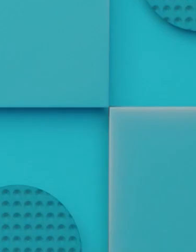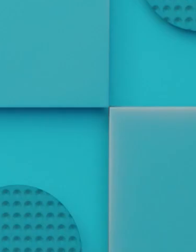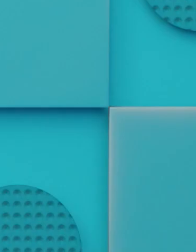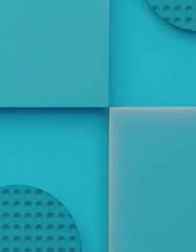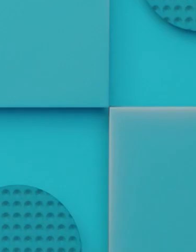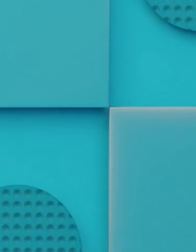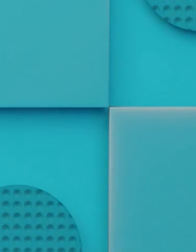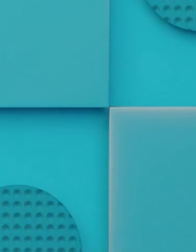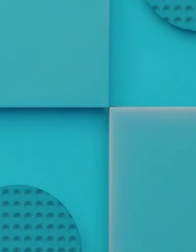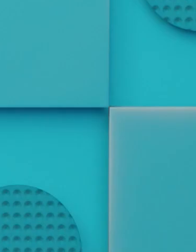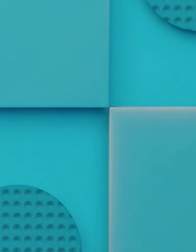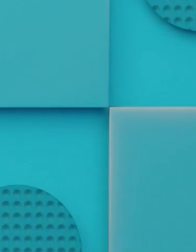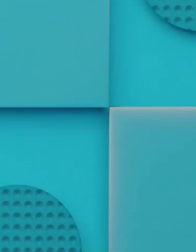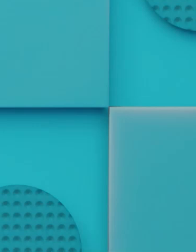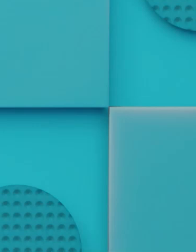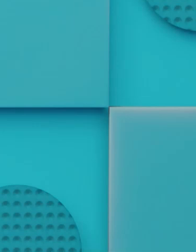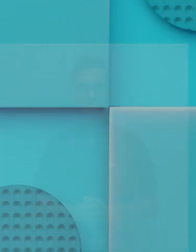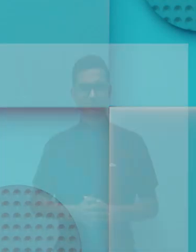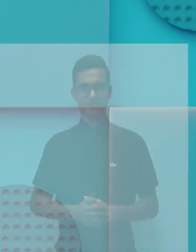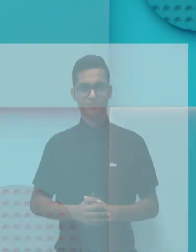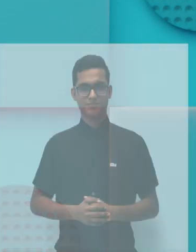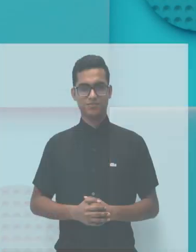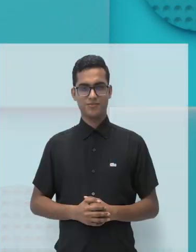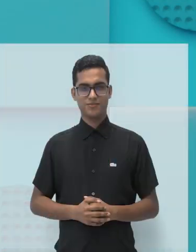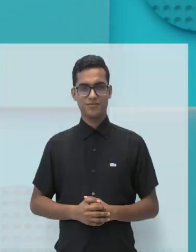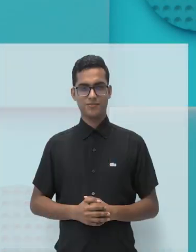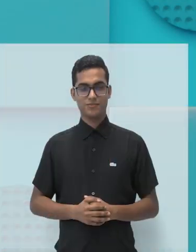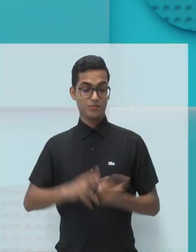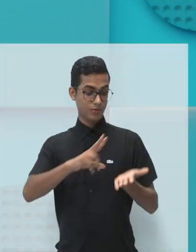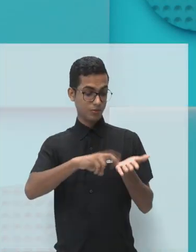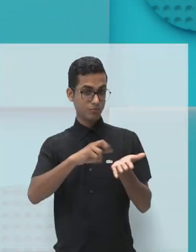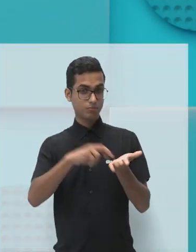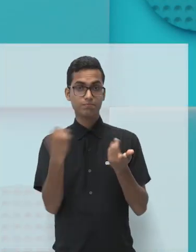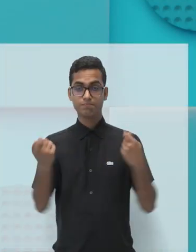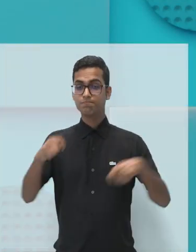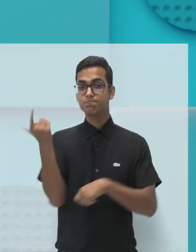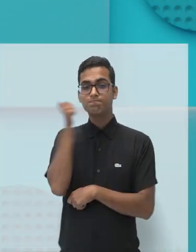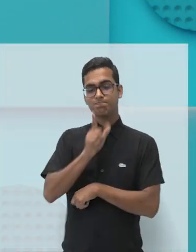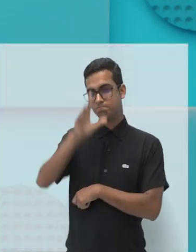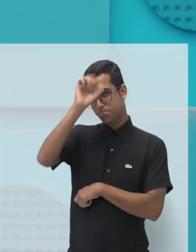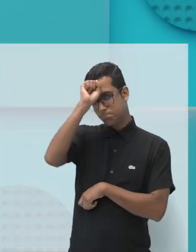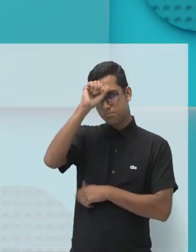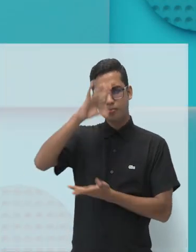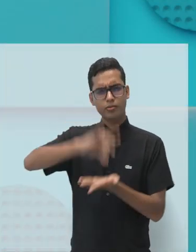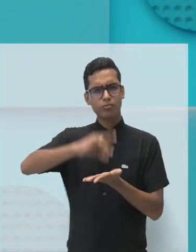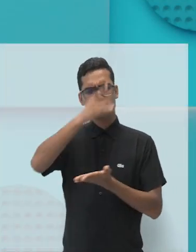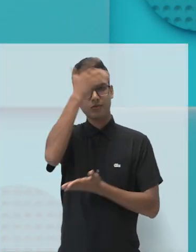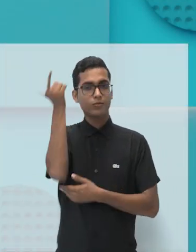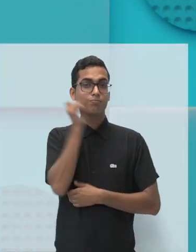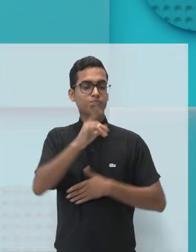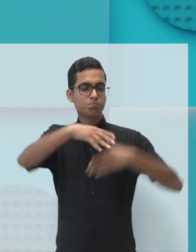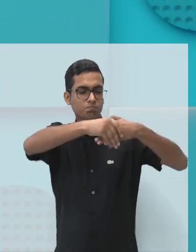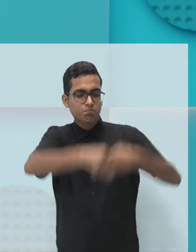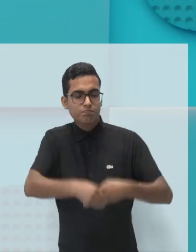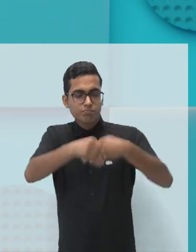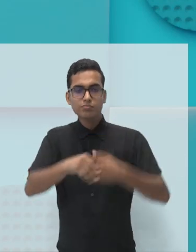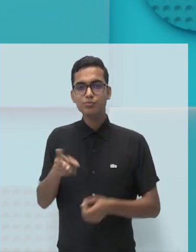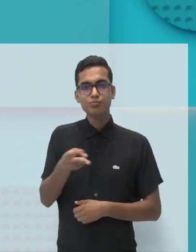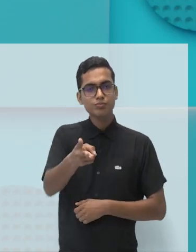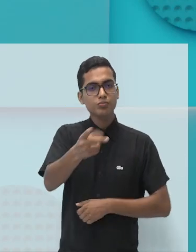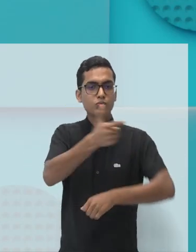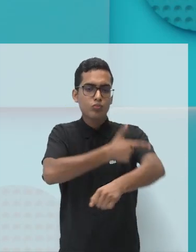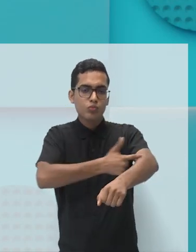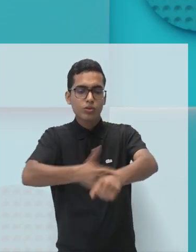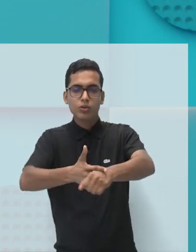pena aprender, porque a gente tem que ter um certo vocabulário para cumprimentar as pessoas e sempre usando a educação.